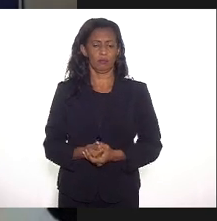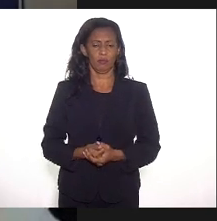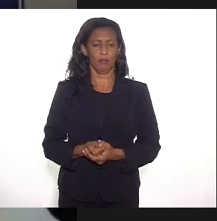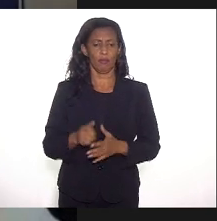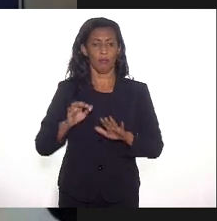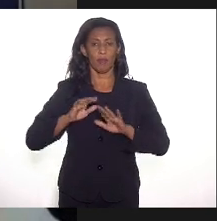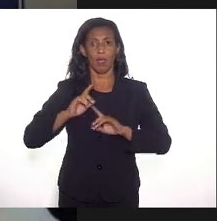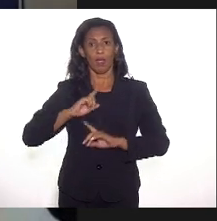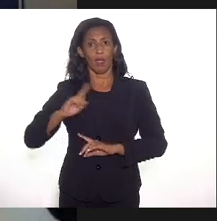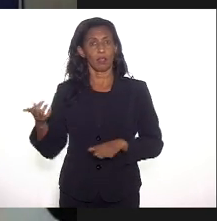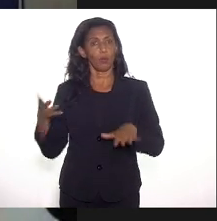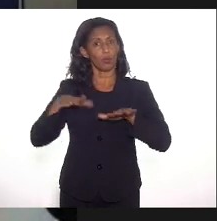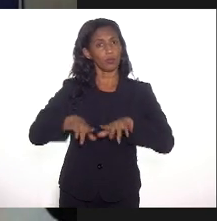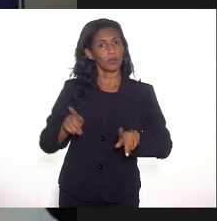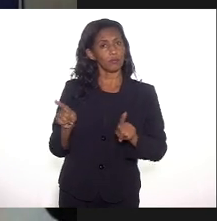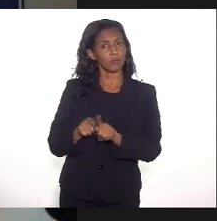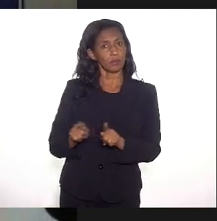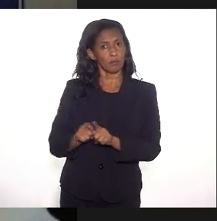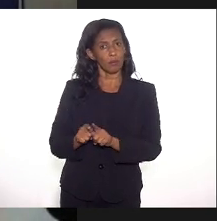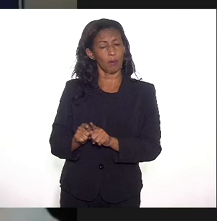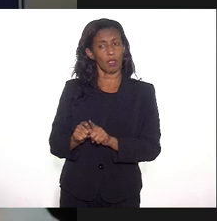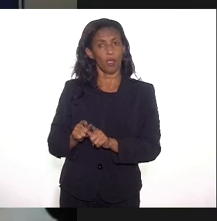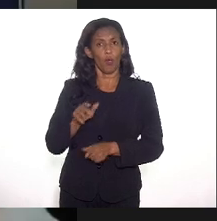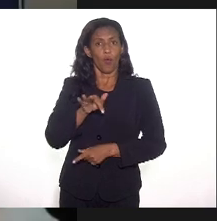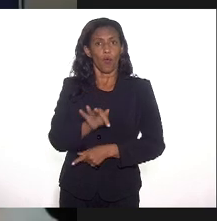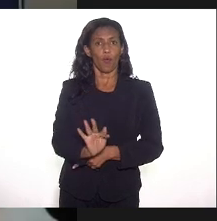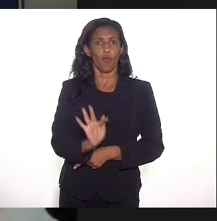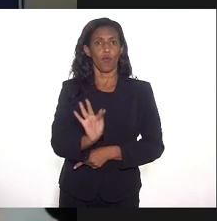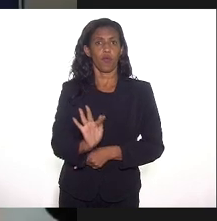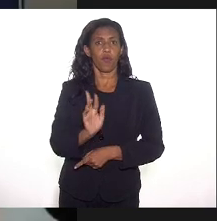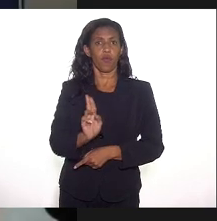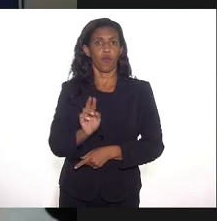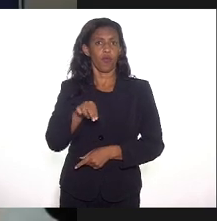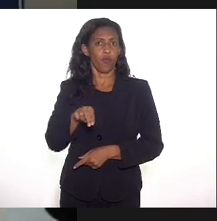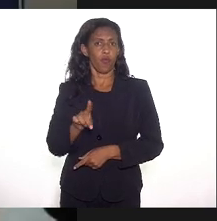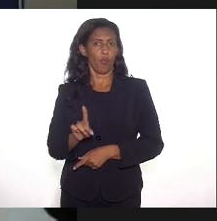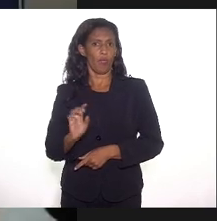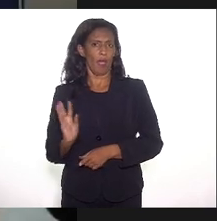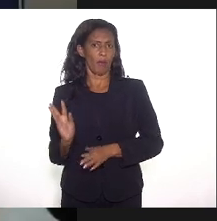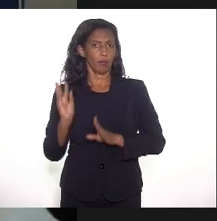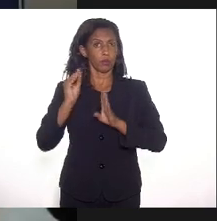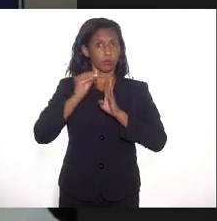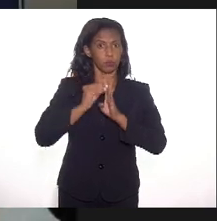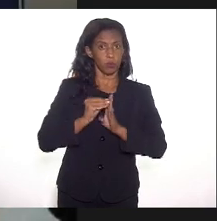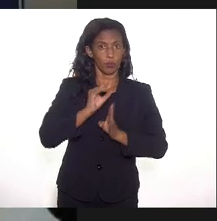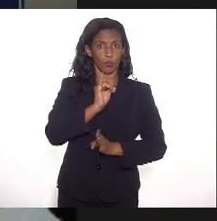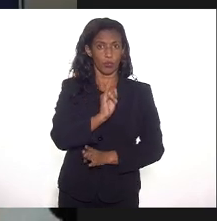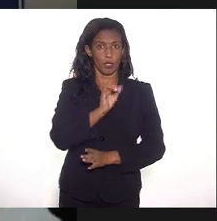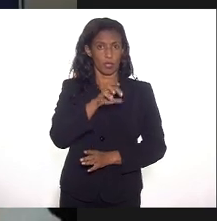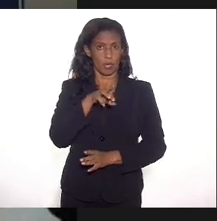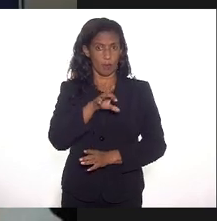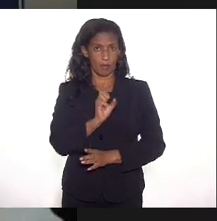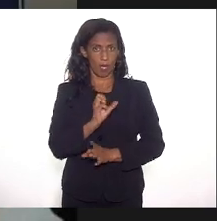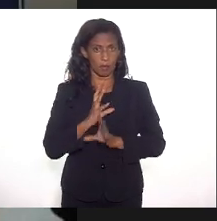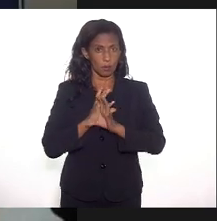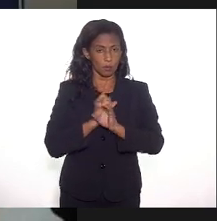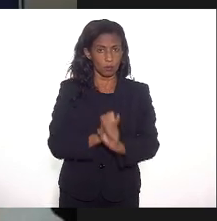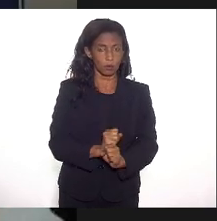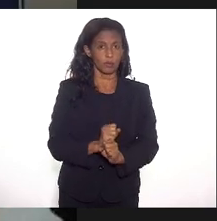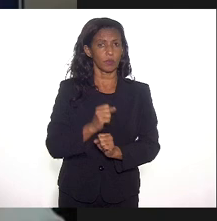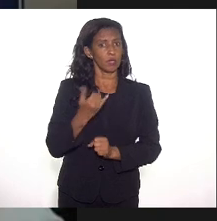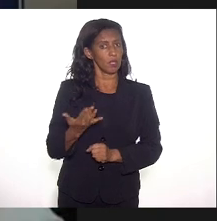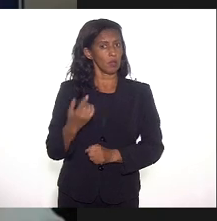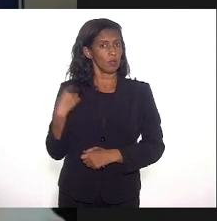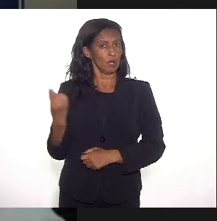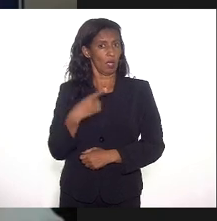inclusão também na base de cálculo do Fundeb, as parcelas referentes ao adicional do ICMS. Isso significa que